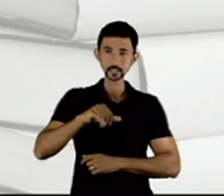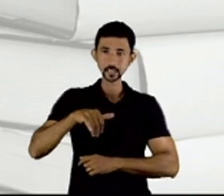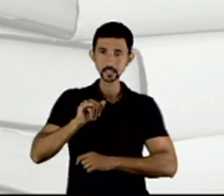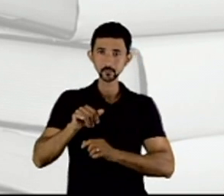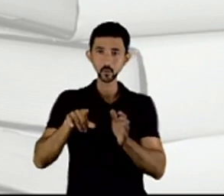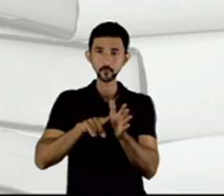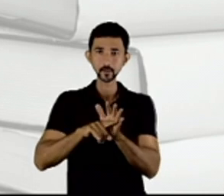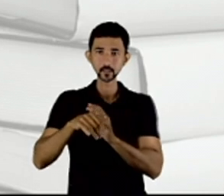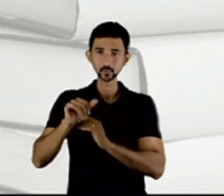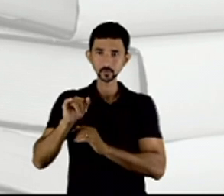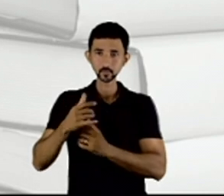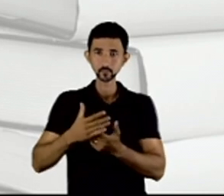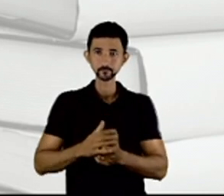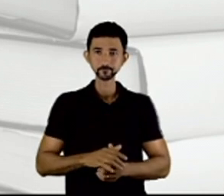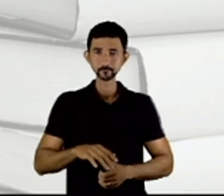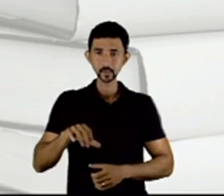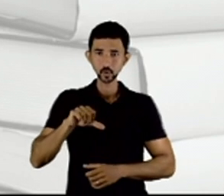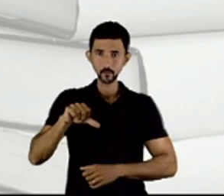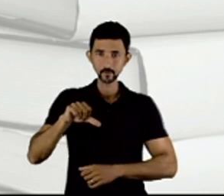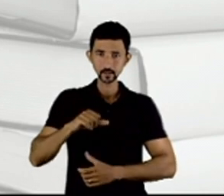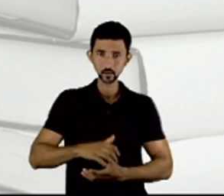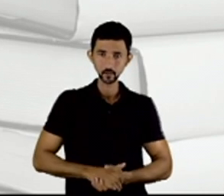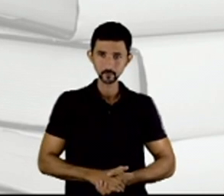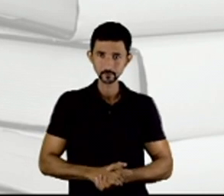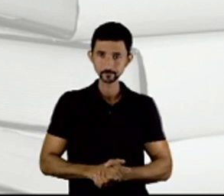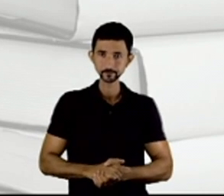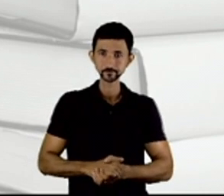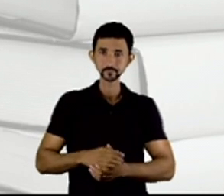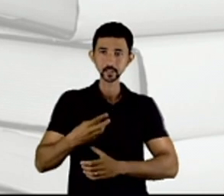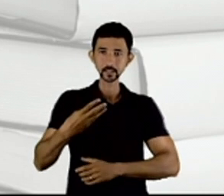y dá 99y,